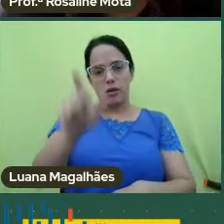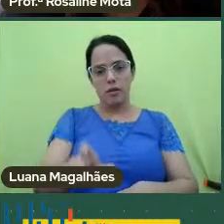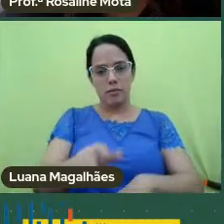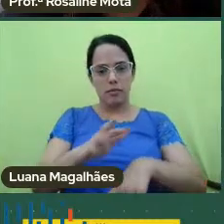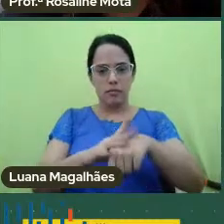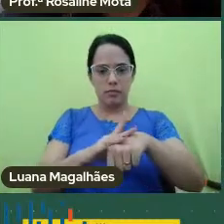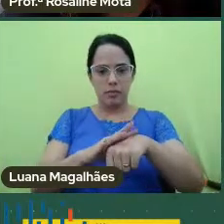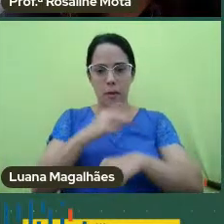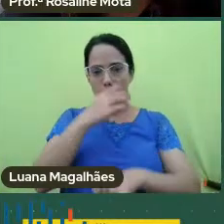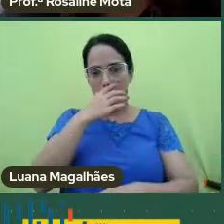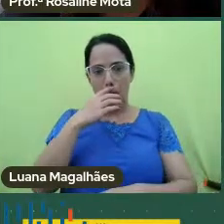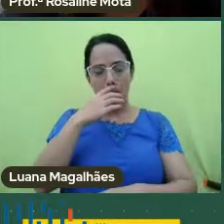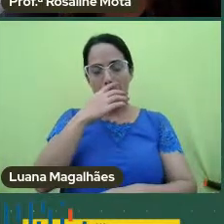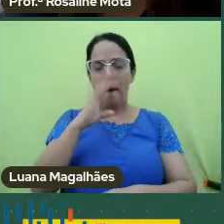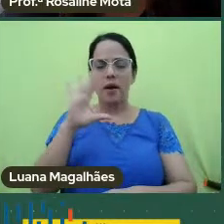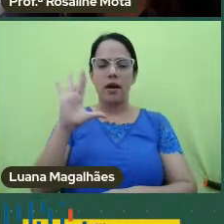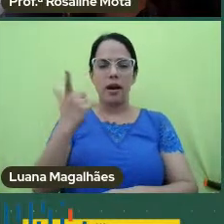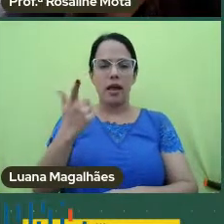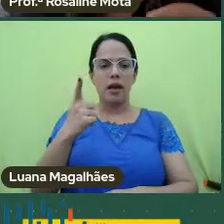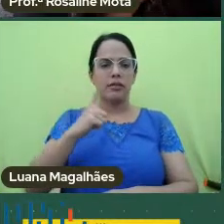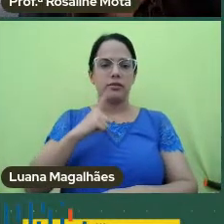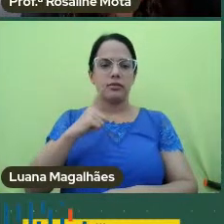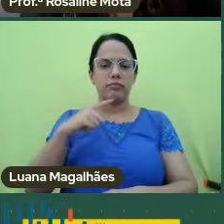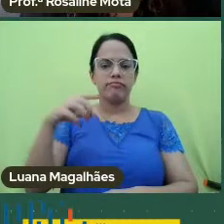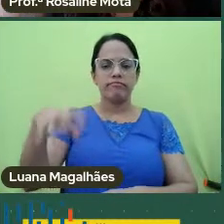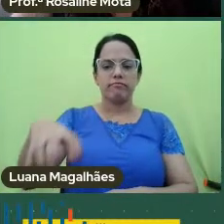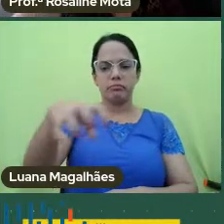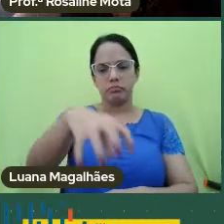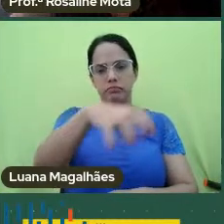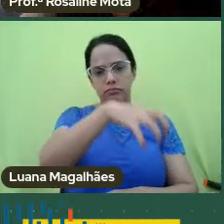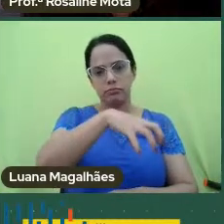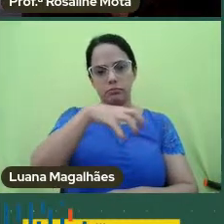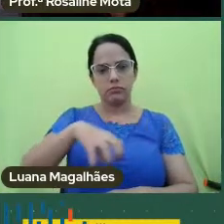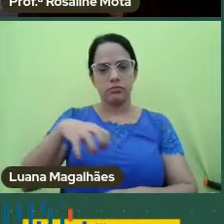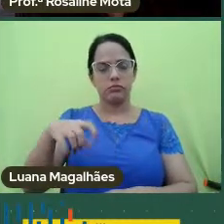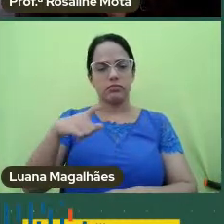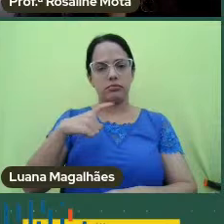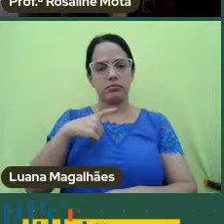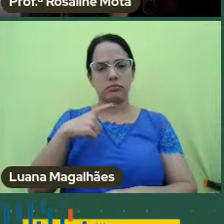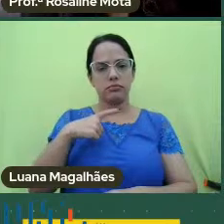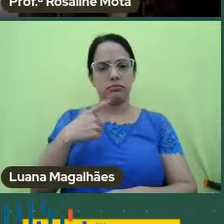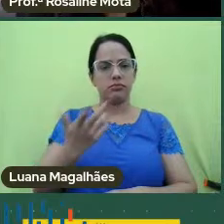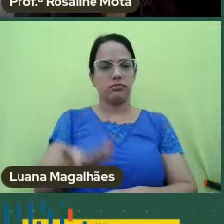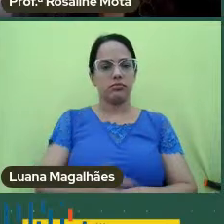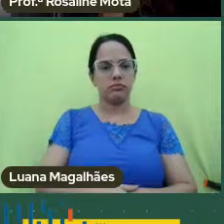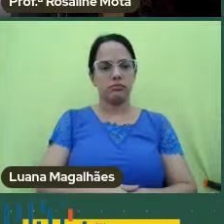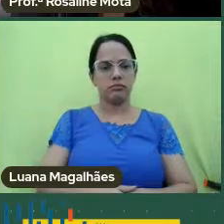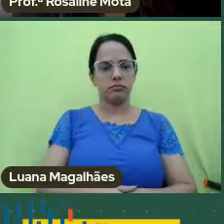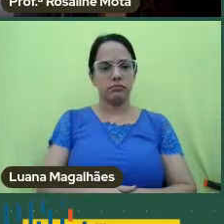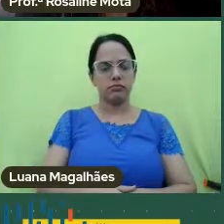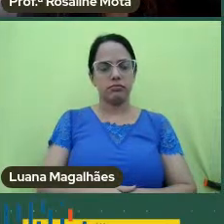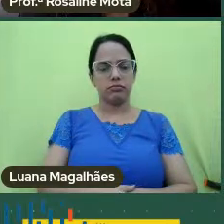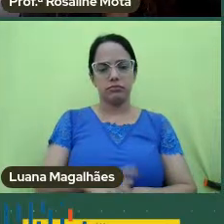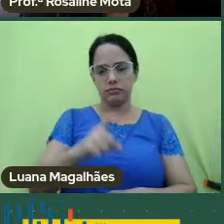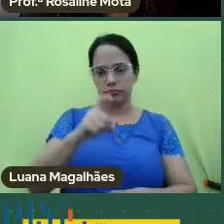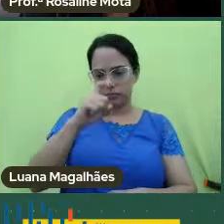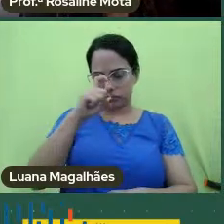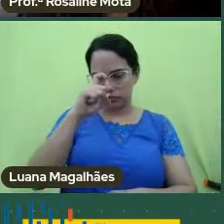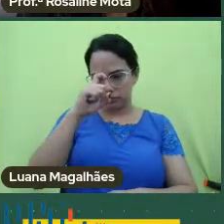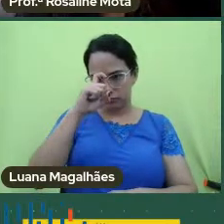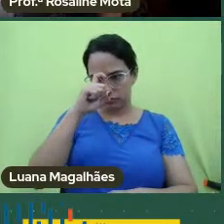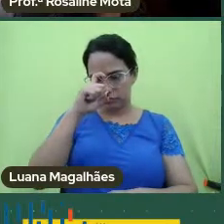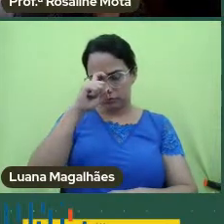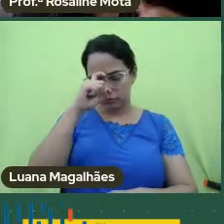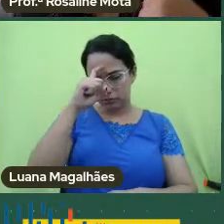E óbvio que cada um desses setores, e aí você tem os setores de clínicas especializados, aí